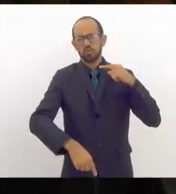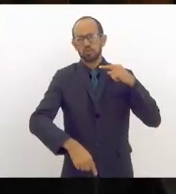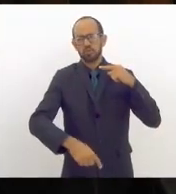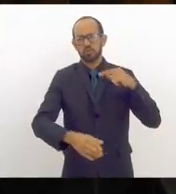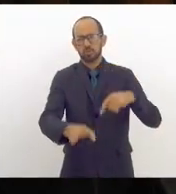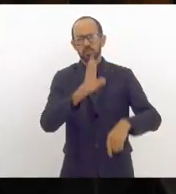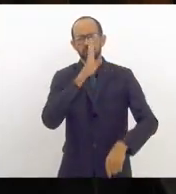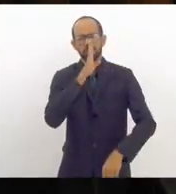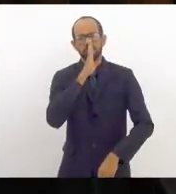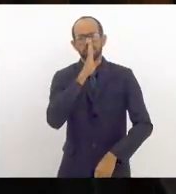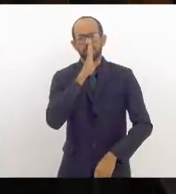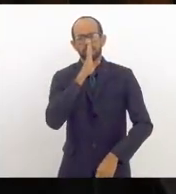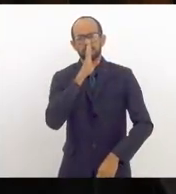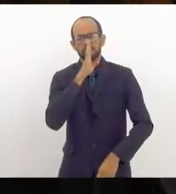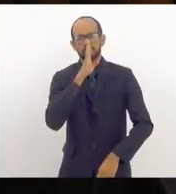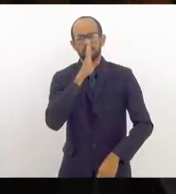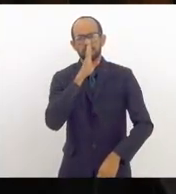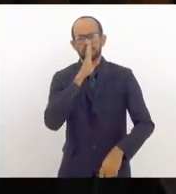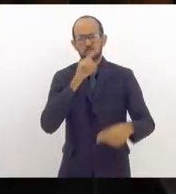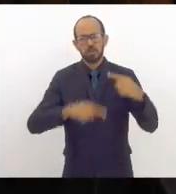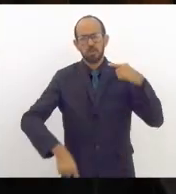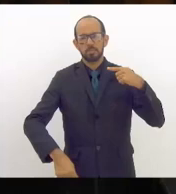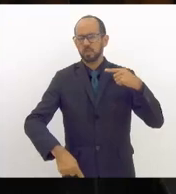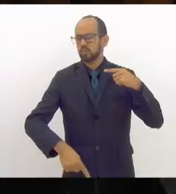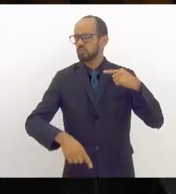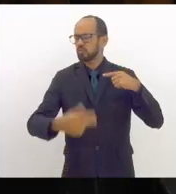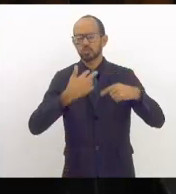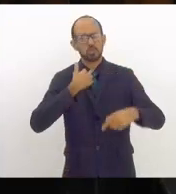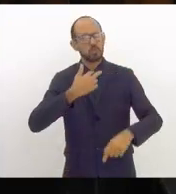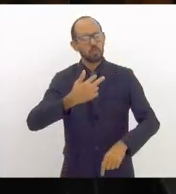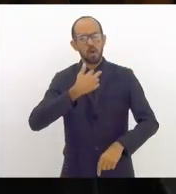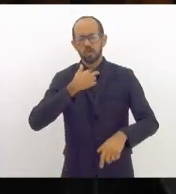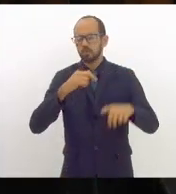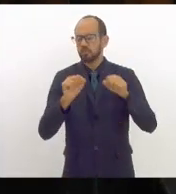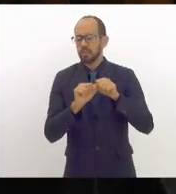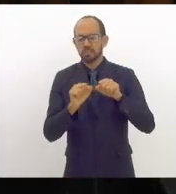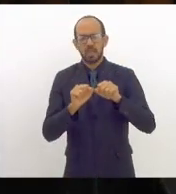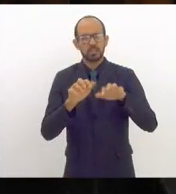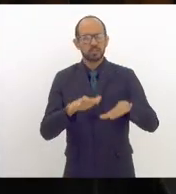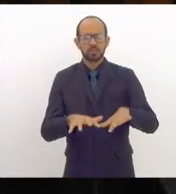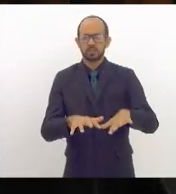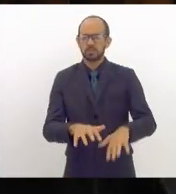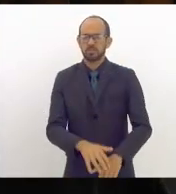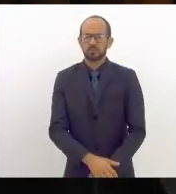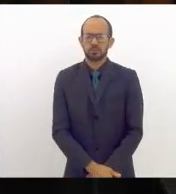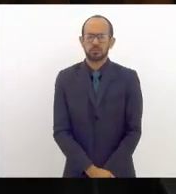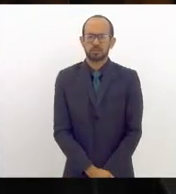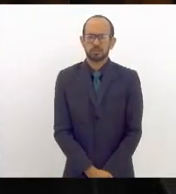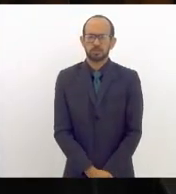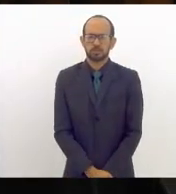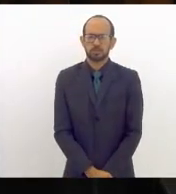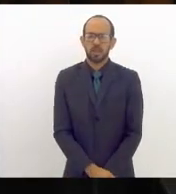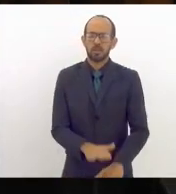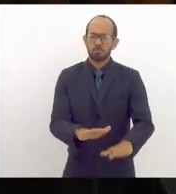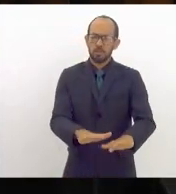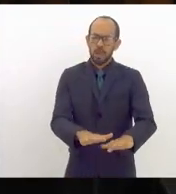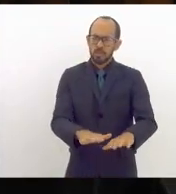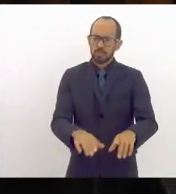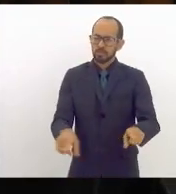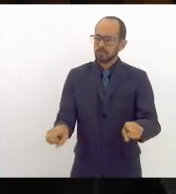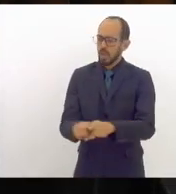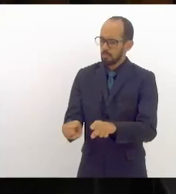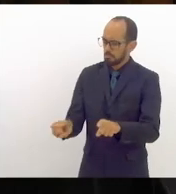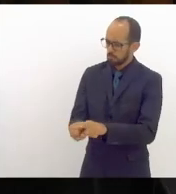silenciados tolidos eu não posso fazer isso mas a recíproca